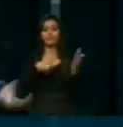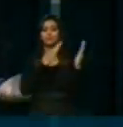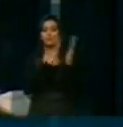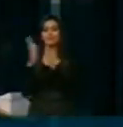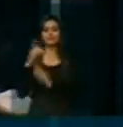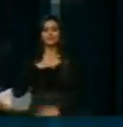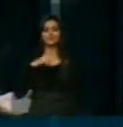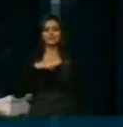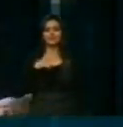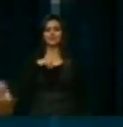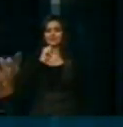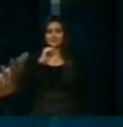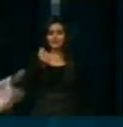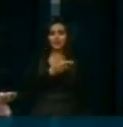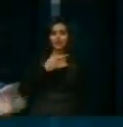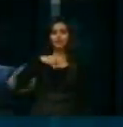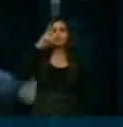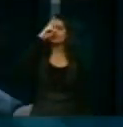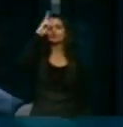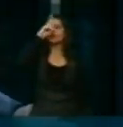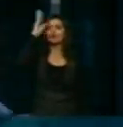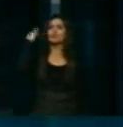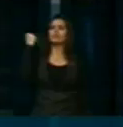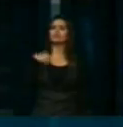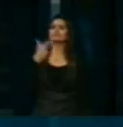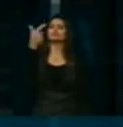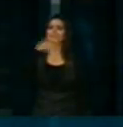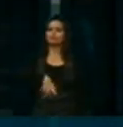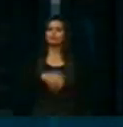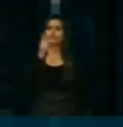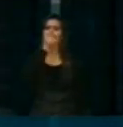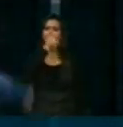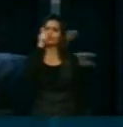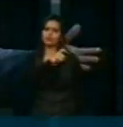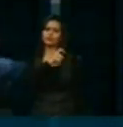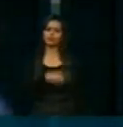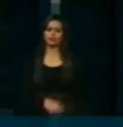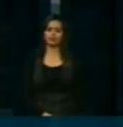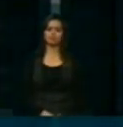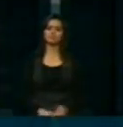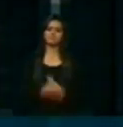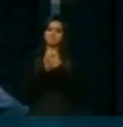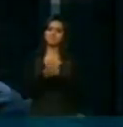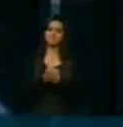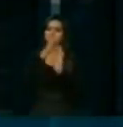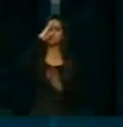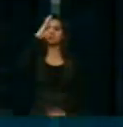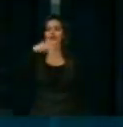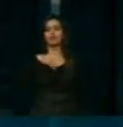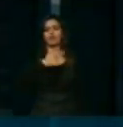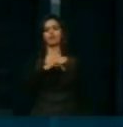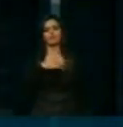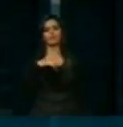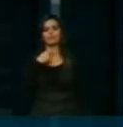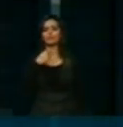aqueles que querem reescrever a história querem contar mais uma mentira do que aconteceu naquele momento. Eu saúdo os militares e lamento